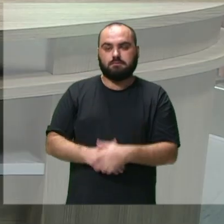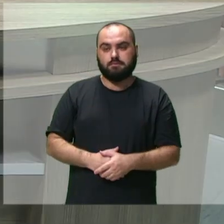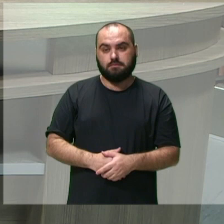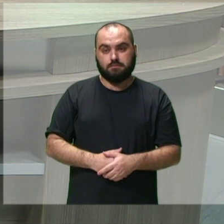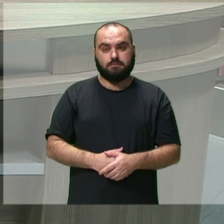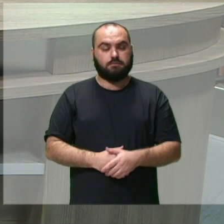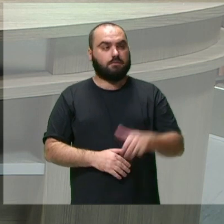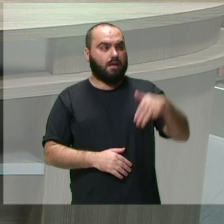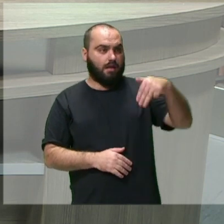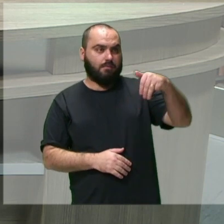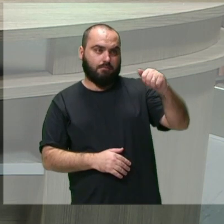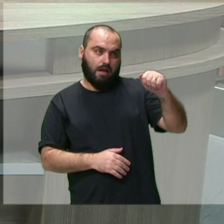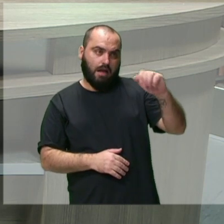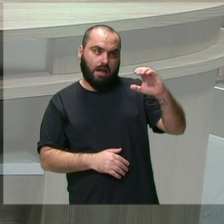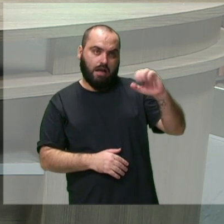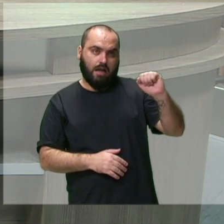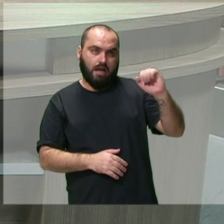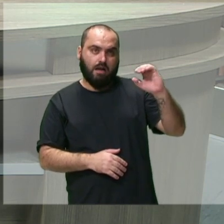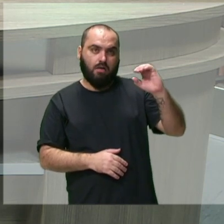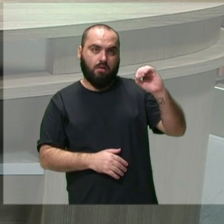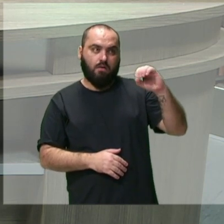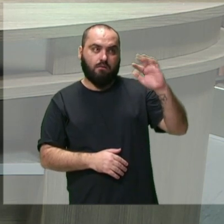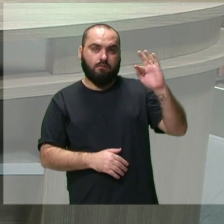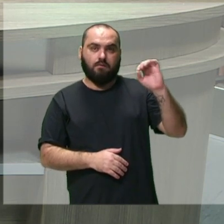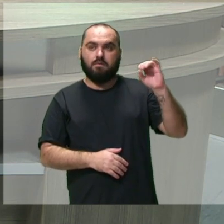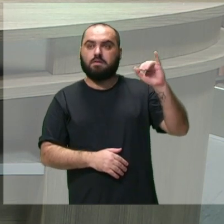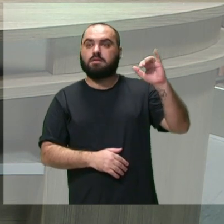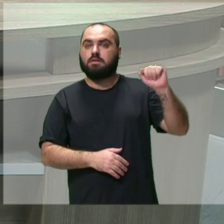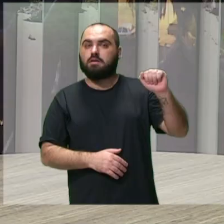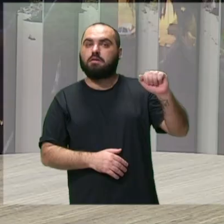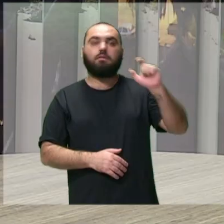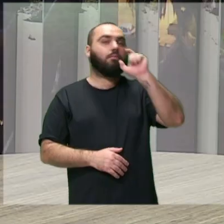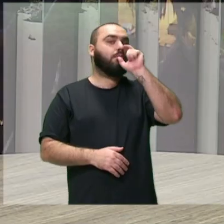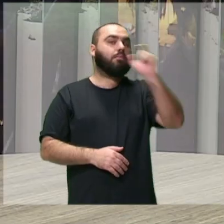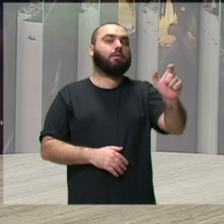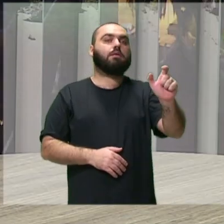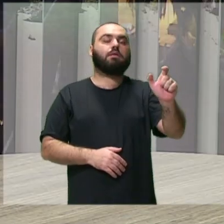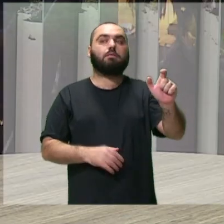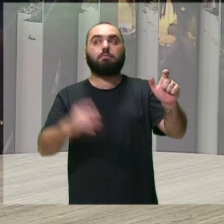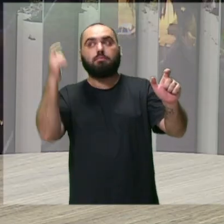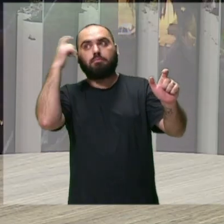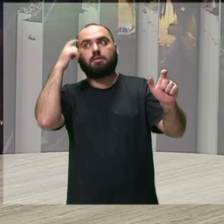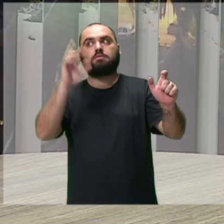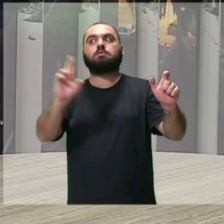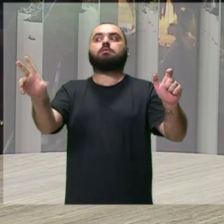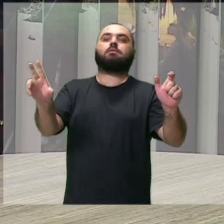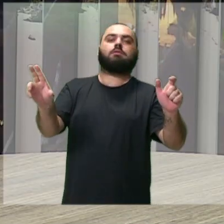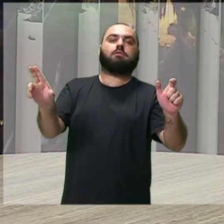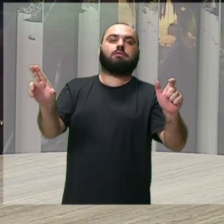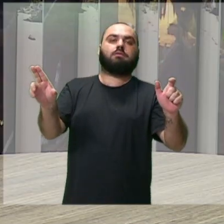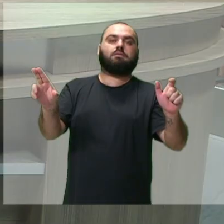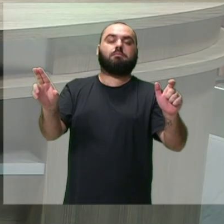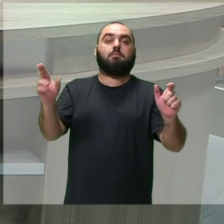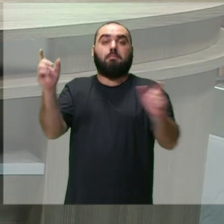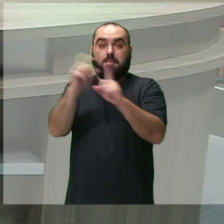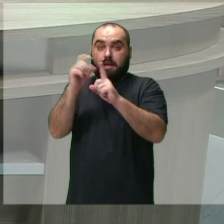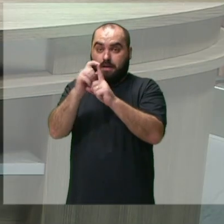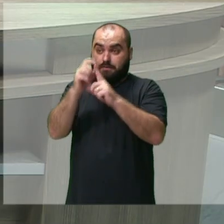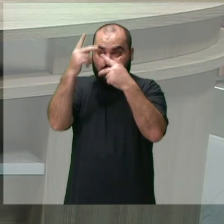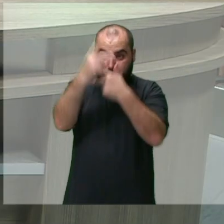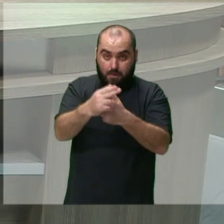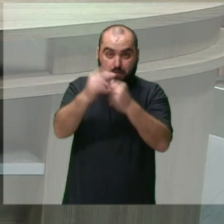cacofonia, né? Vamos dizer assim. Não E quando você não. pronuncia, ela pode dar um duplo sentido, né? É mais ou menos essa a ideia. Mas